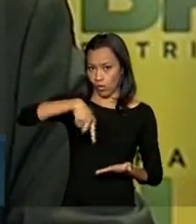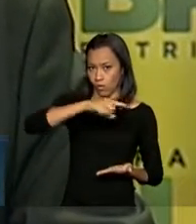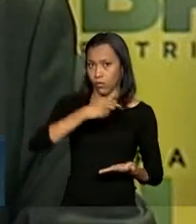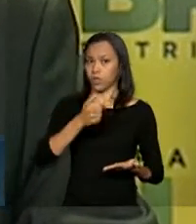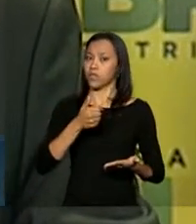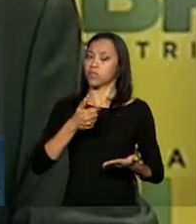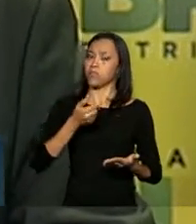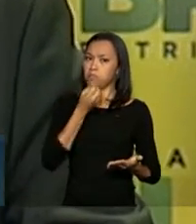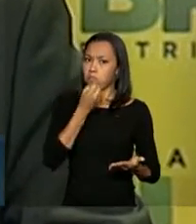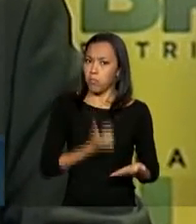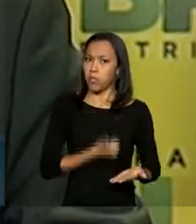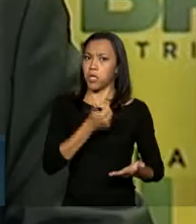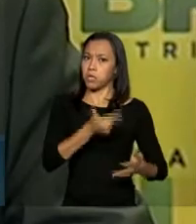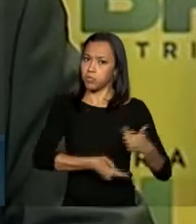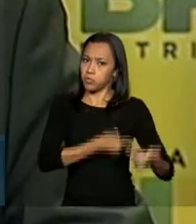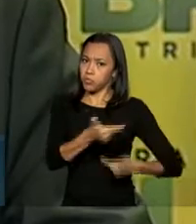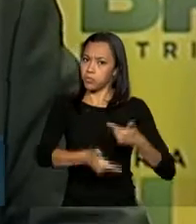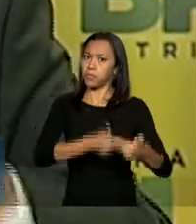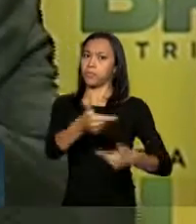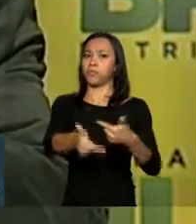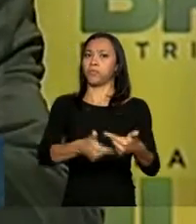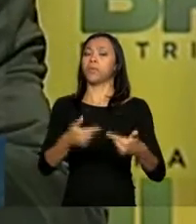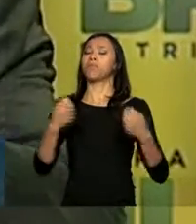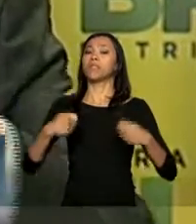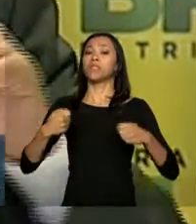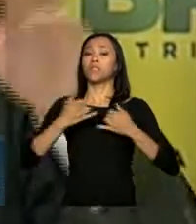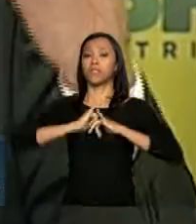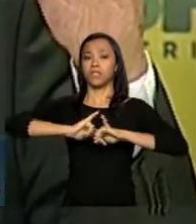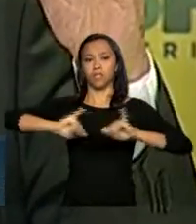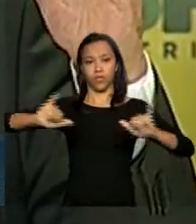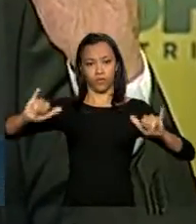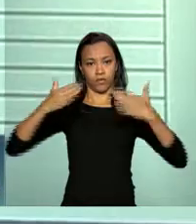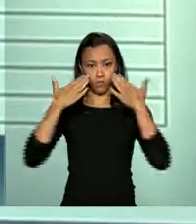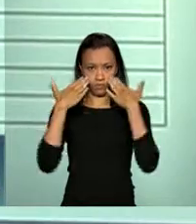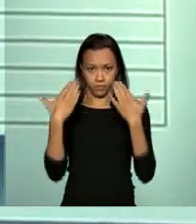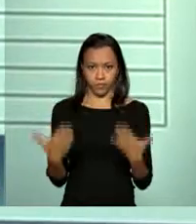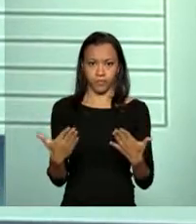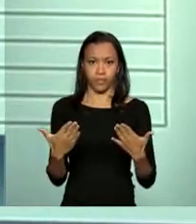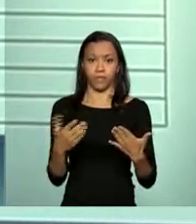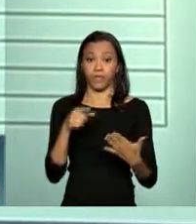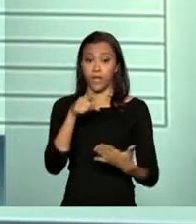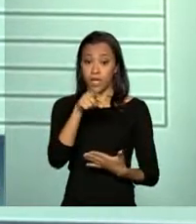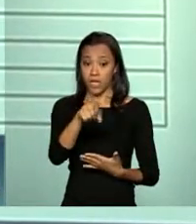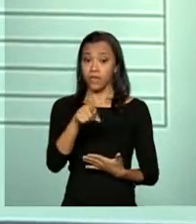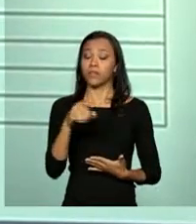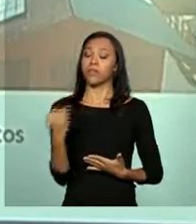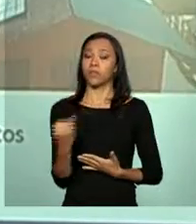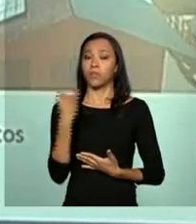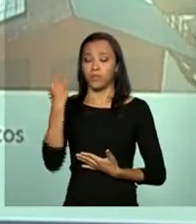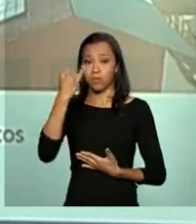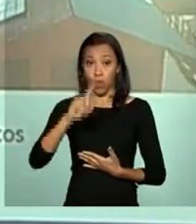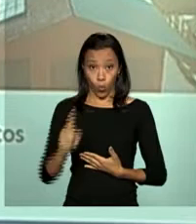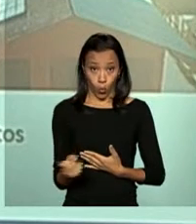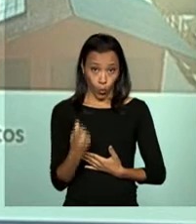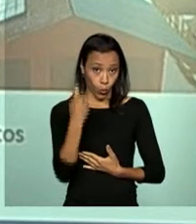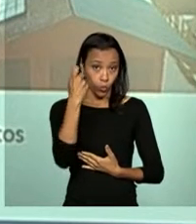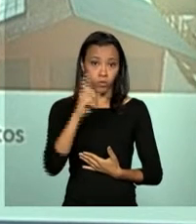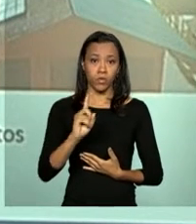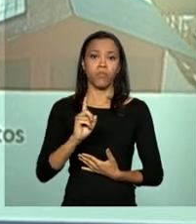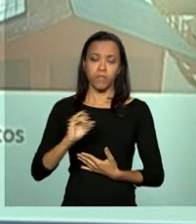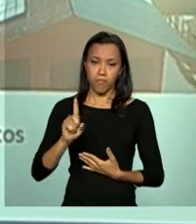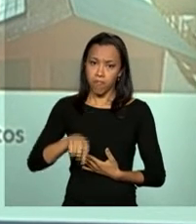fizeram, elas merecem destaque. Esse é um ranking importante. E não um único ranking. O próximo... Quer dizer,